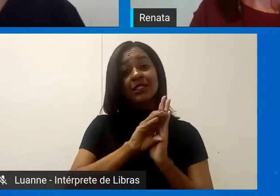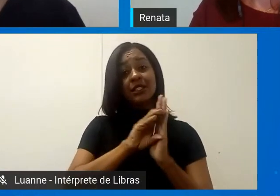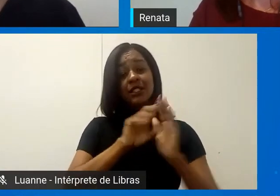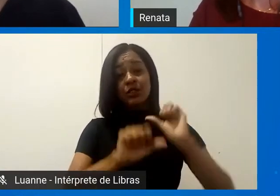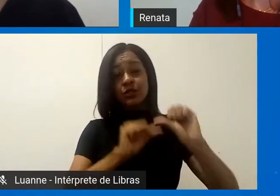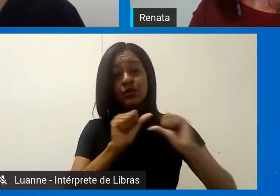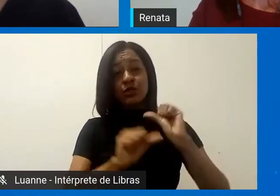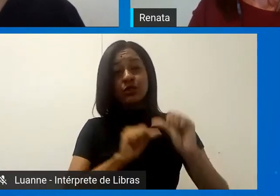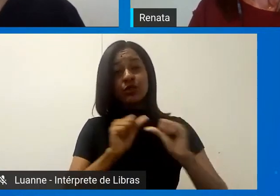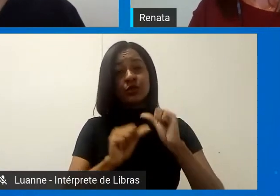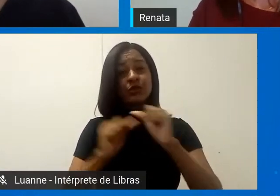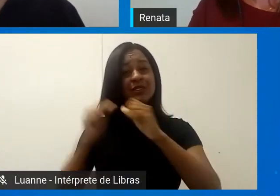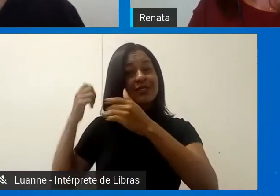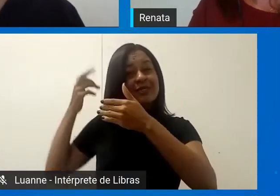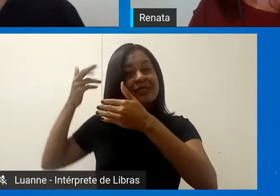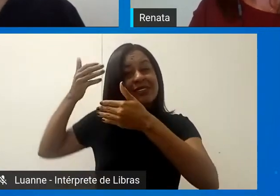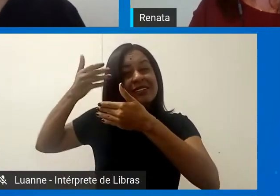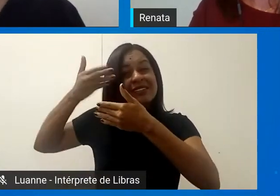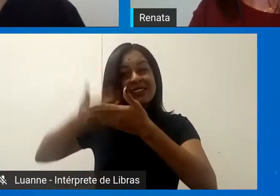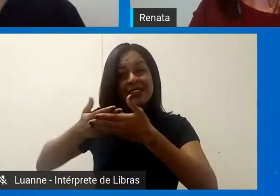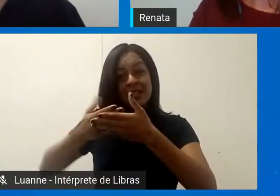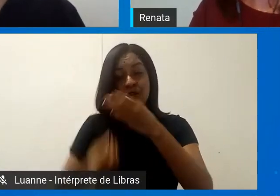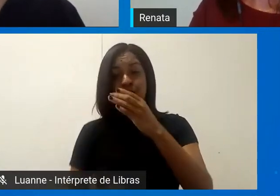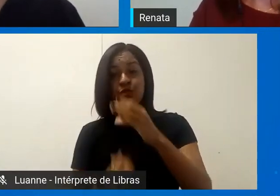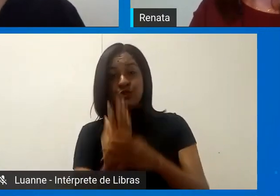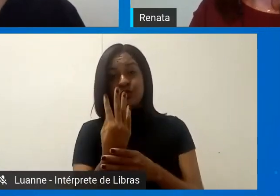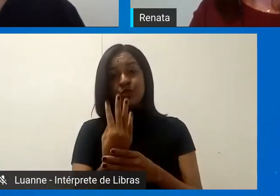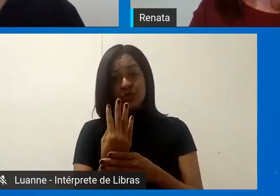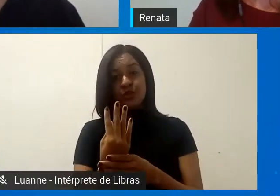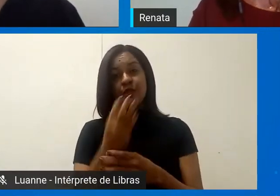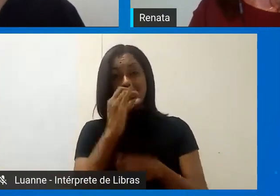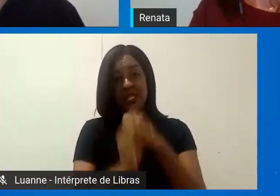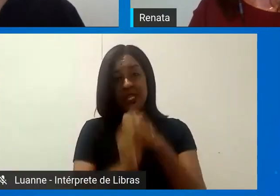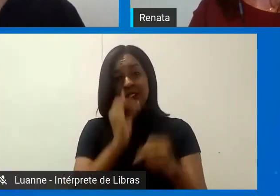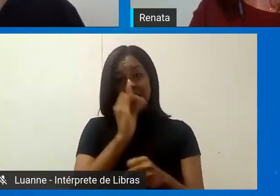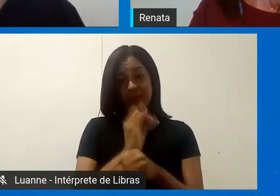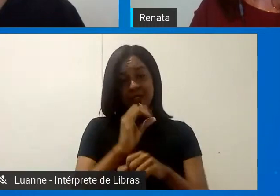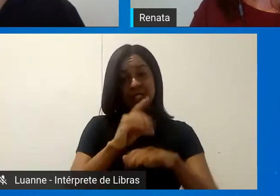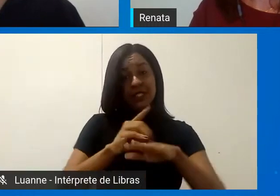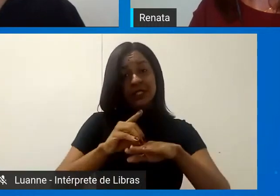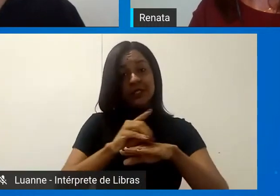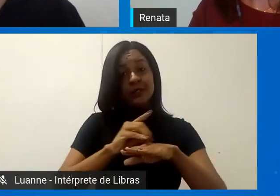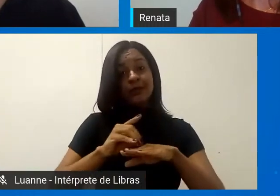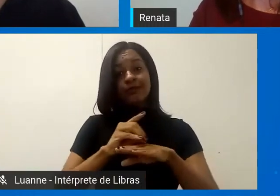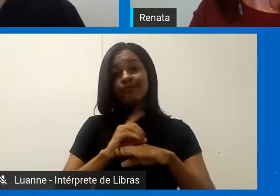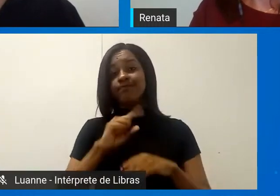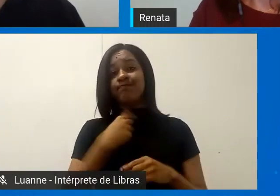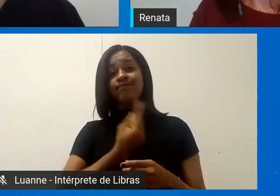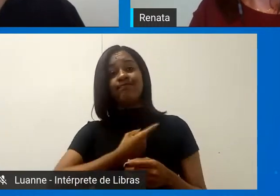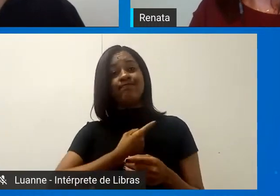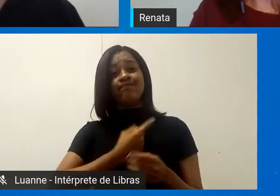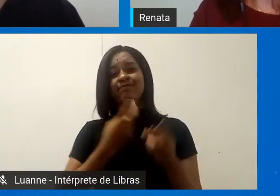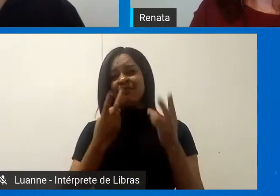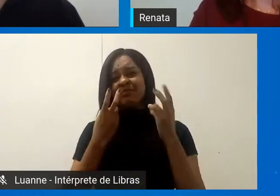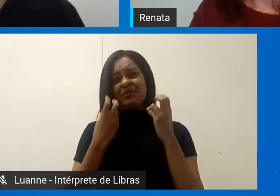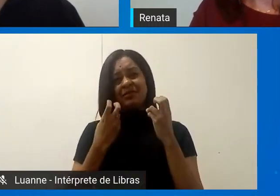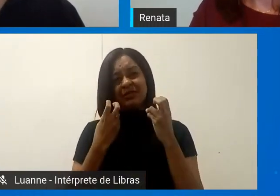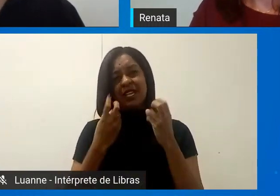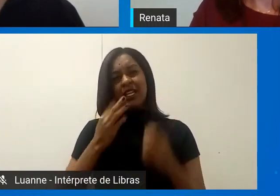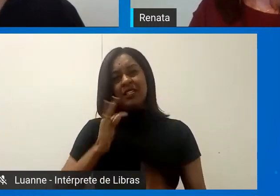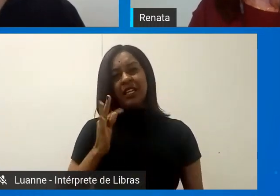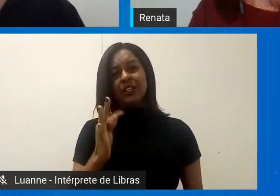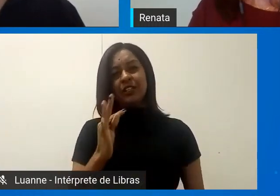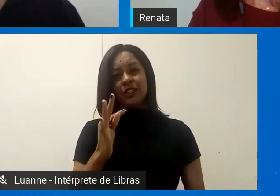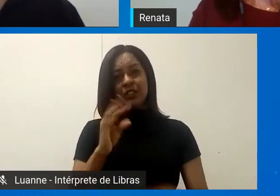e a internet e atualmente nós podemos considerar tecnologias digitais de informação e